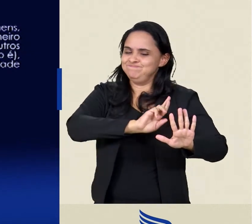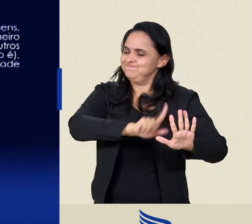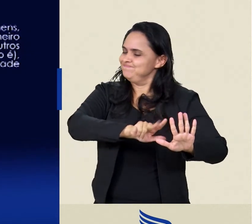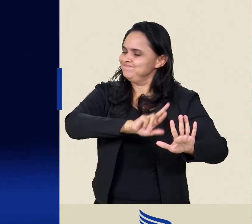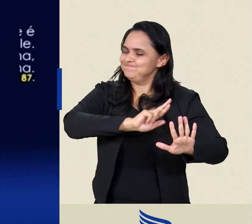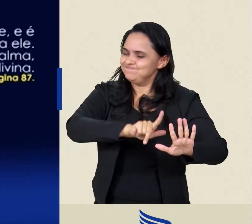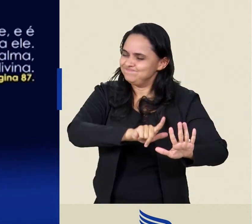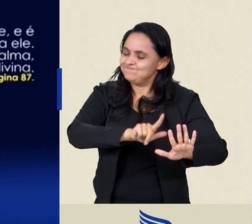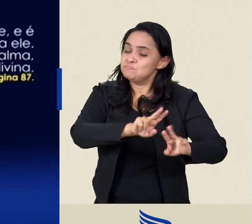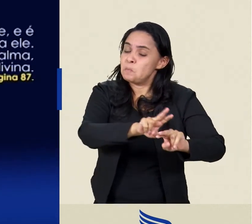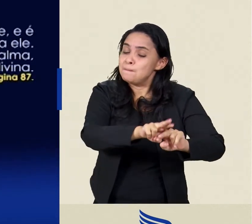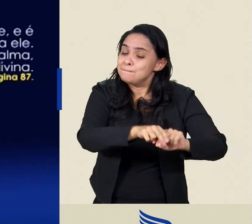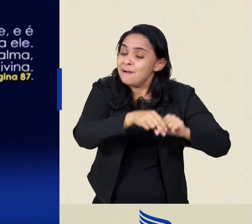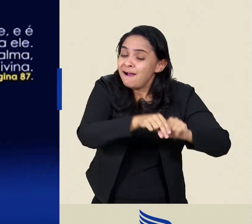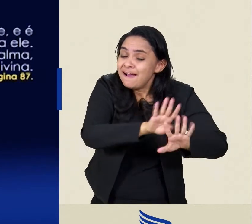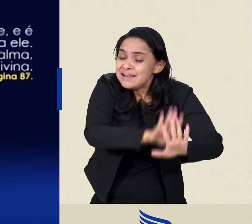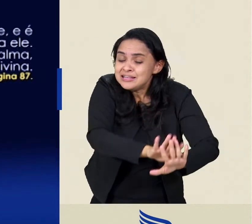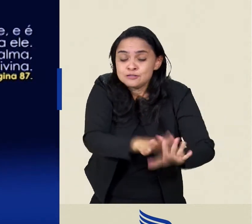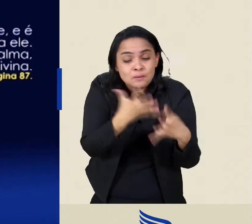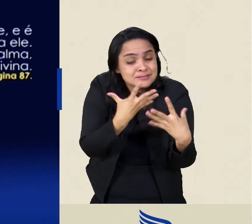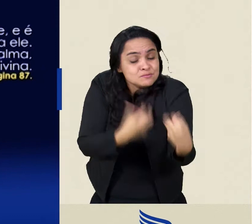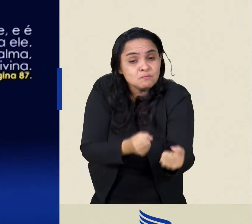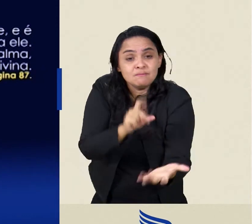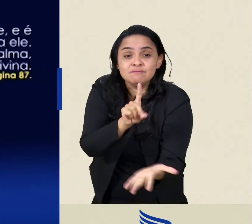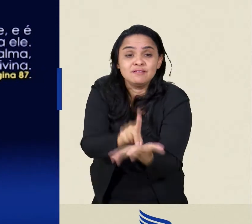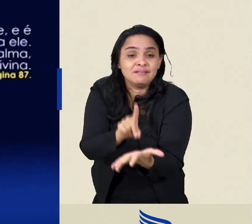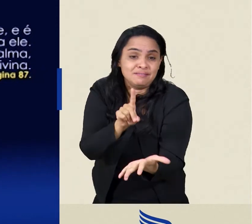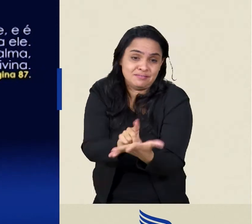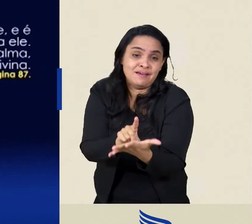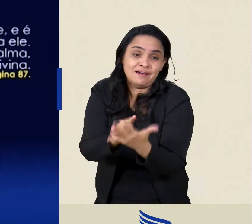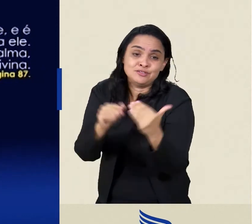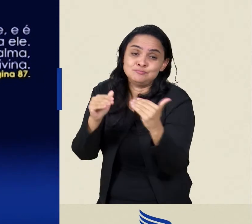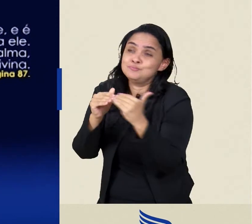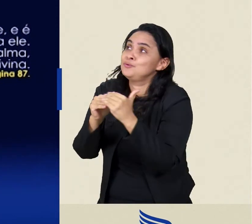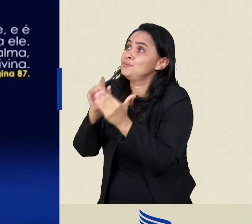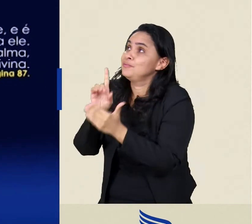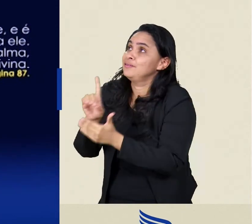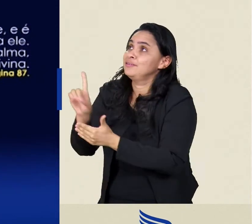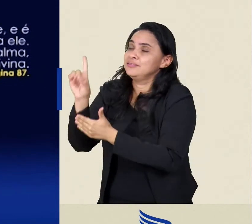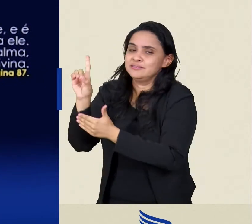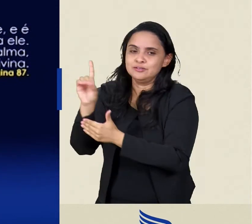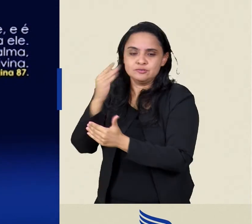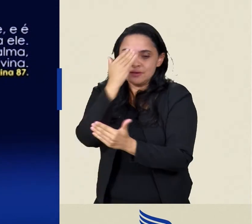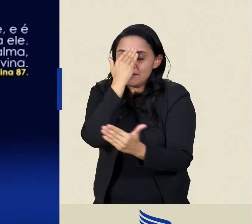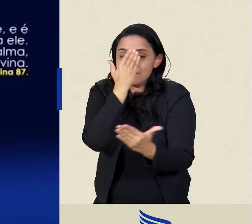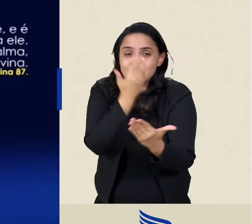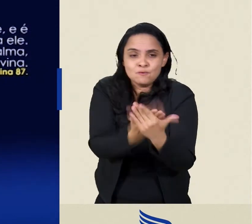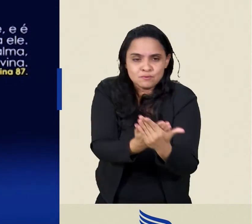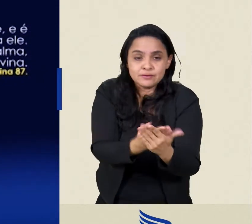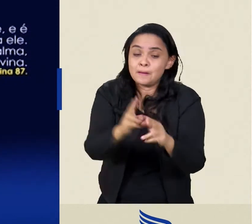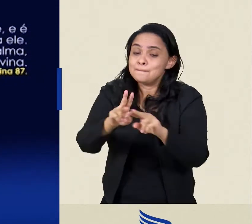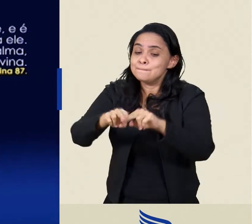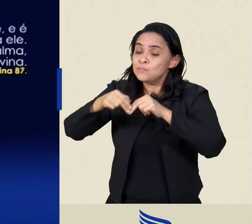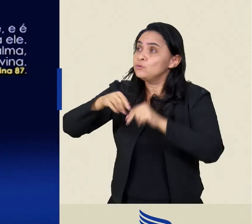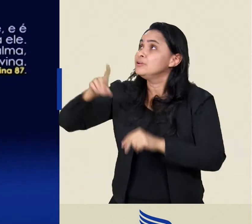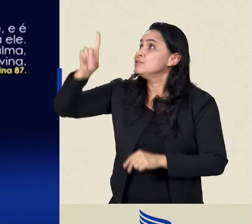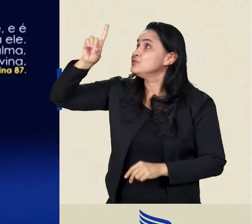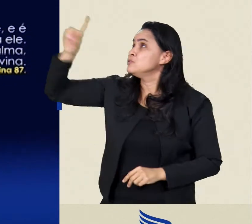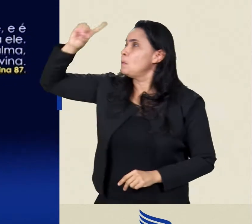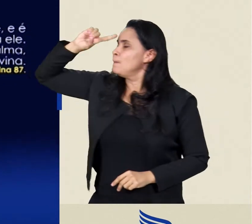não aceitou a verdade para este tempo. É um descrente e é pelo céu proibida de unir-se a